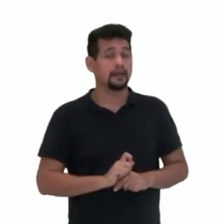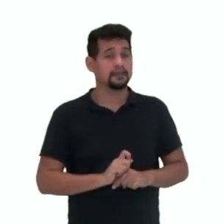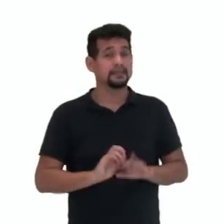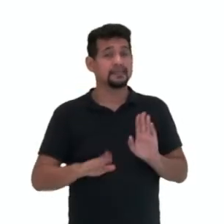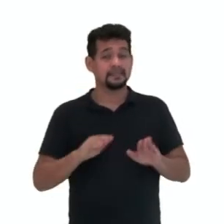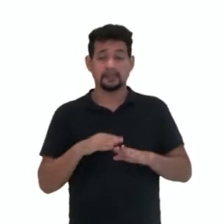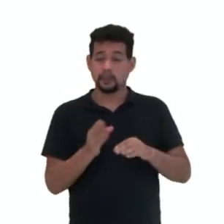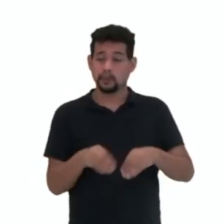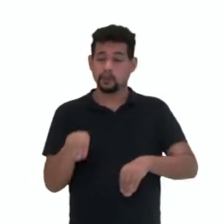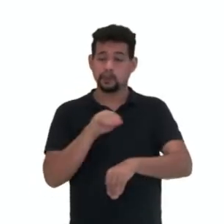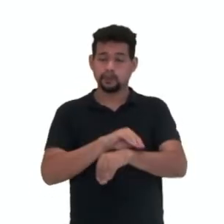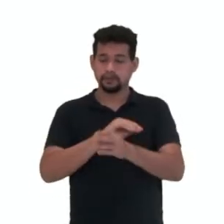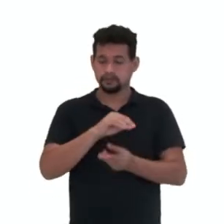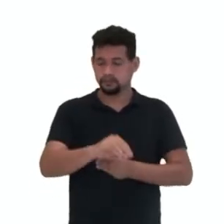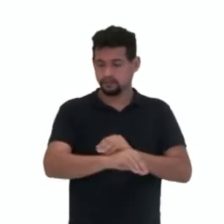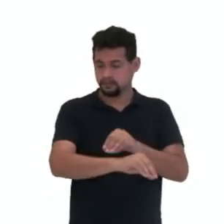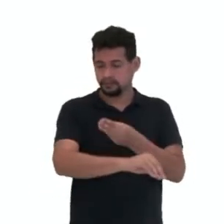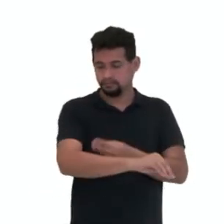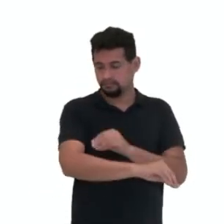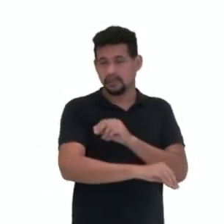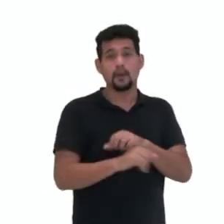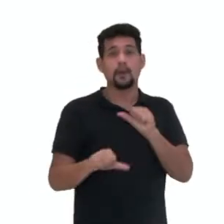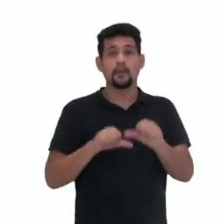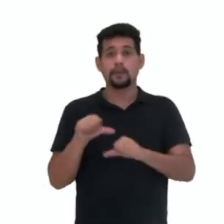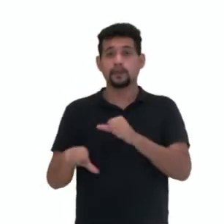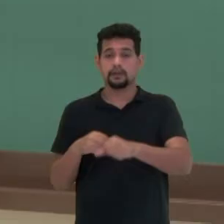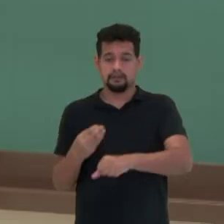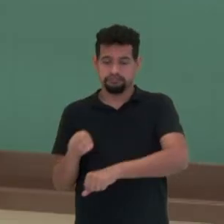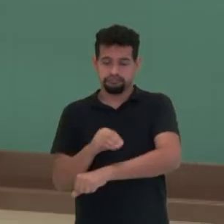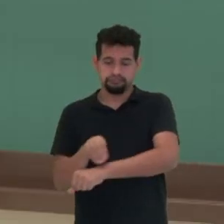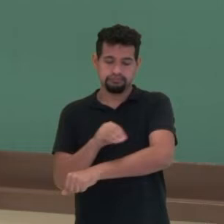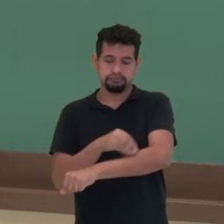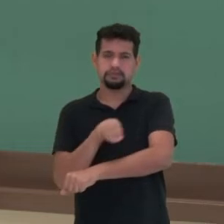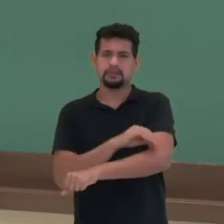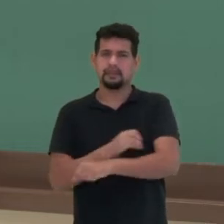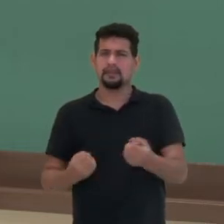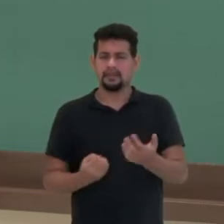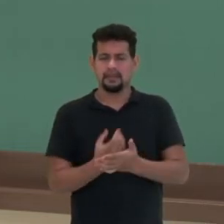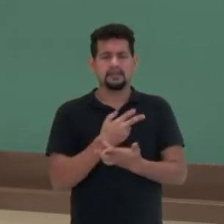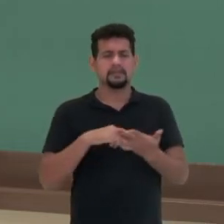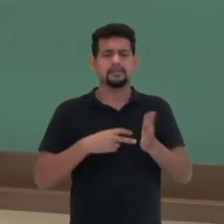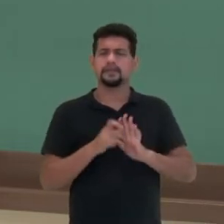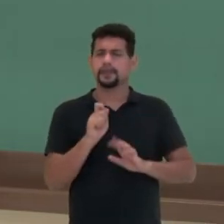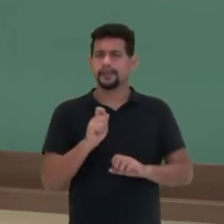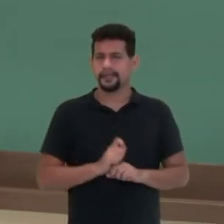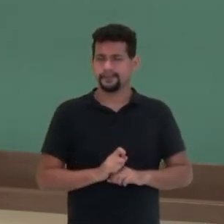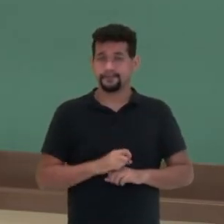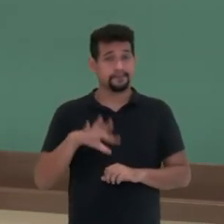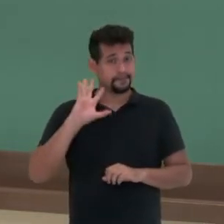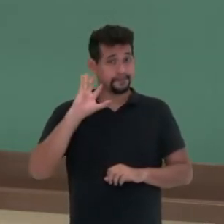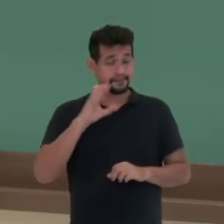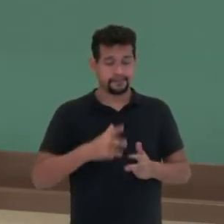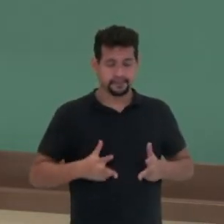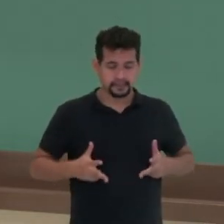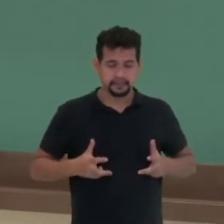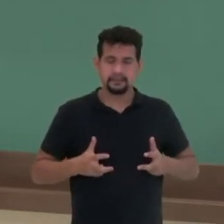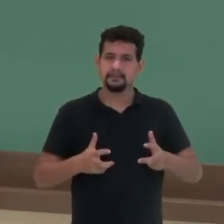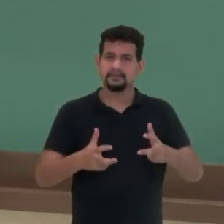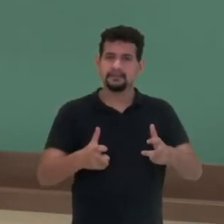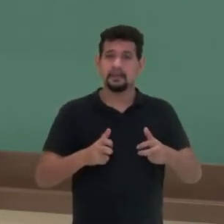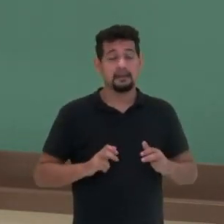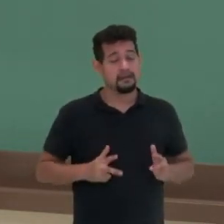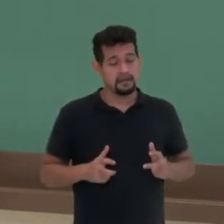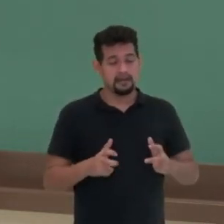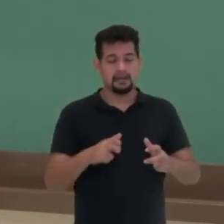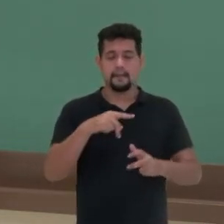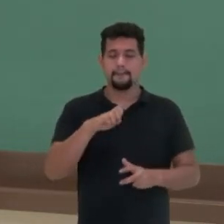vezes, migrando para outros lugares do corpo, né? Então, essa quantidade de crescimento anormal, ela vai formar o câncer. Pode ser o câncer de